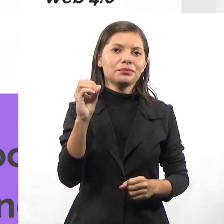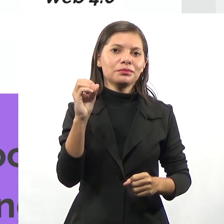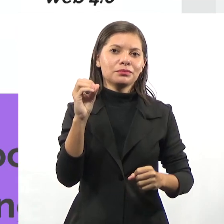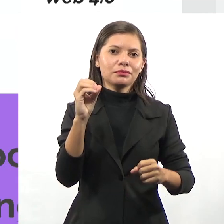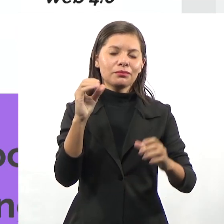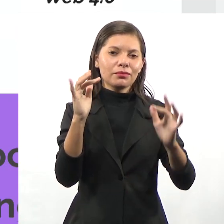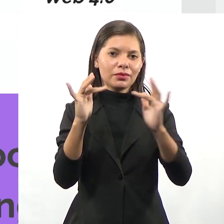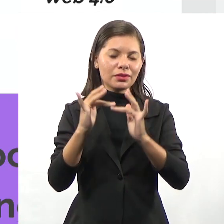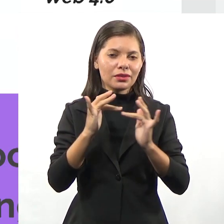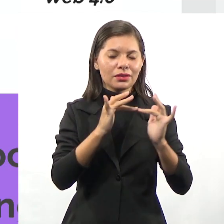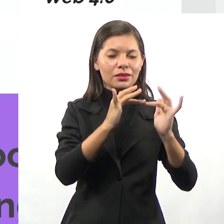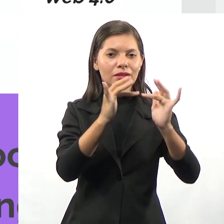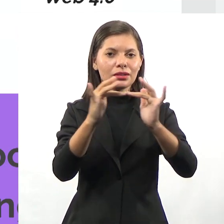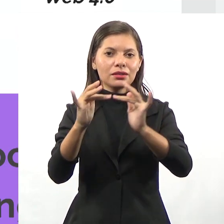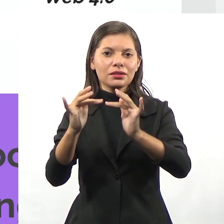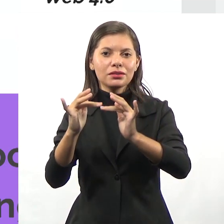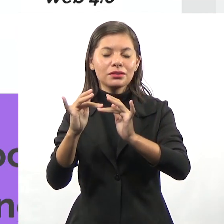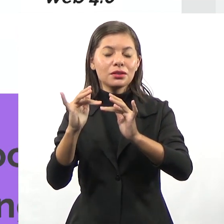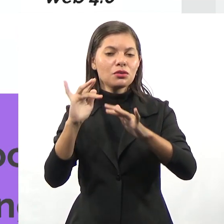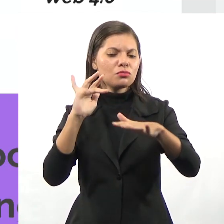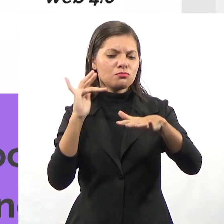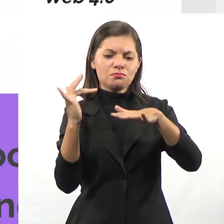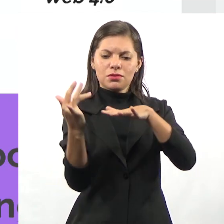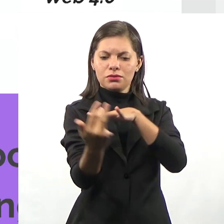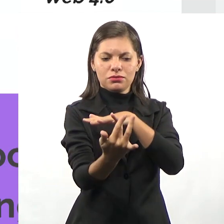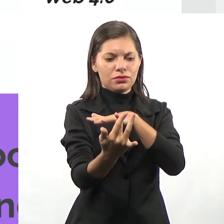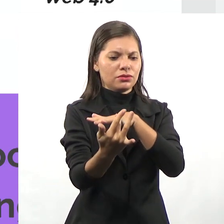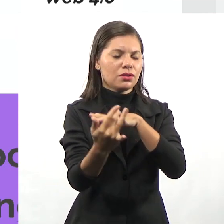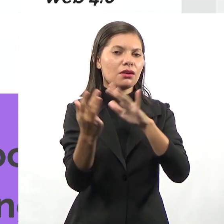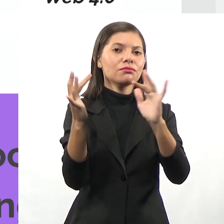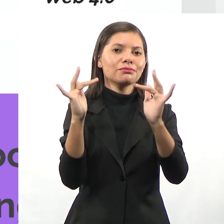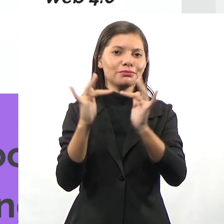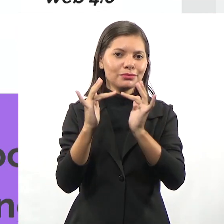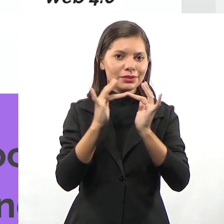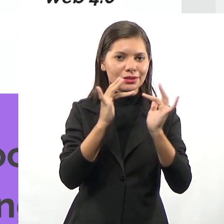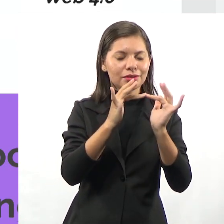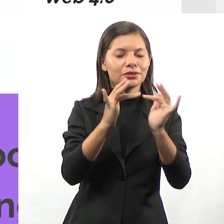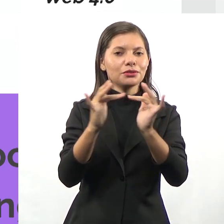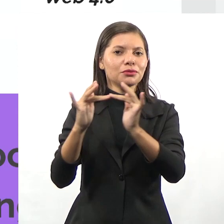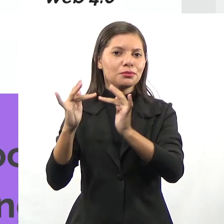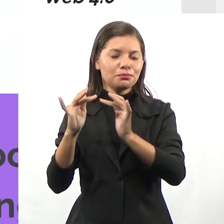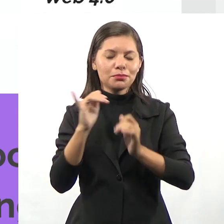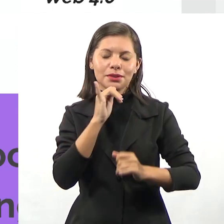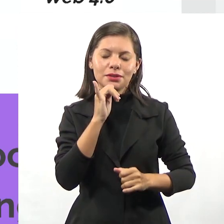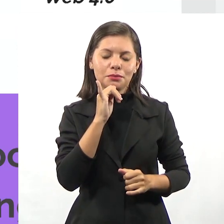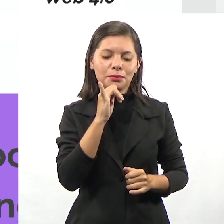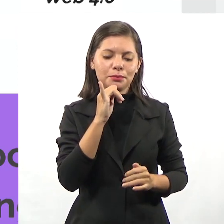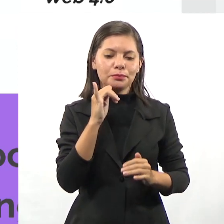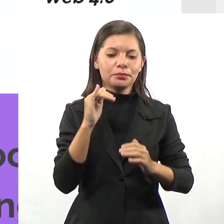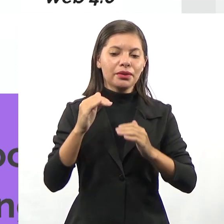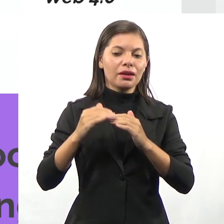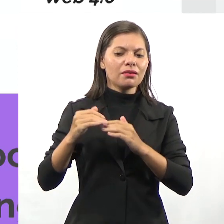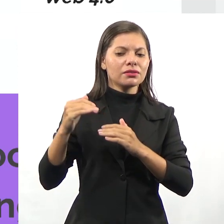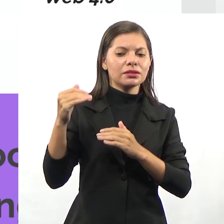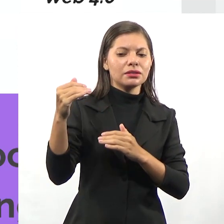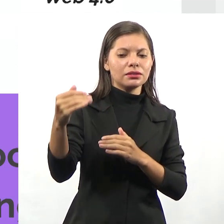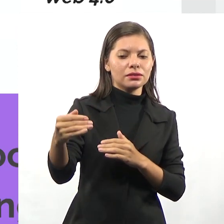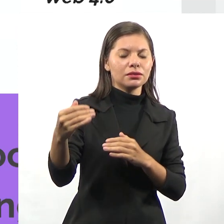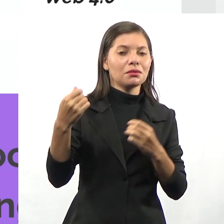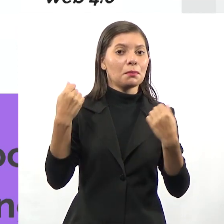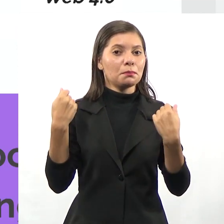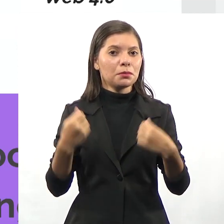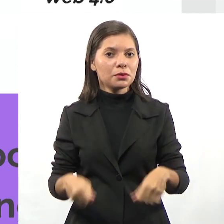interatividade com o ambiente. Uma rede social, por exemplo, é interativa. Já ainda avançando e com